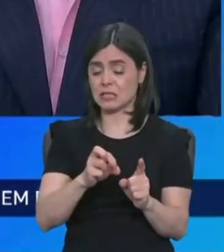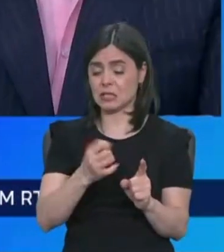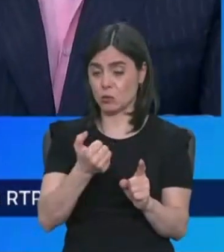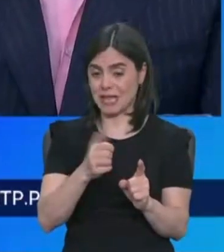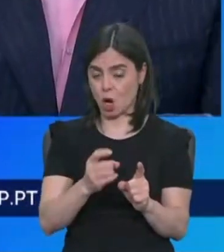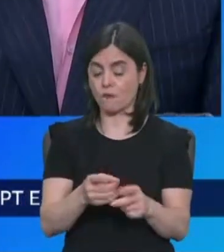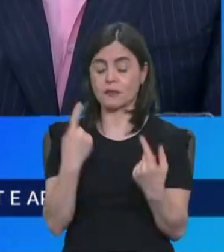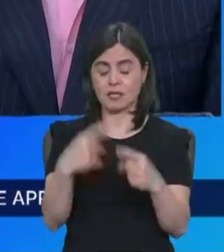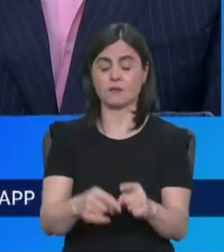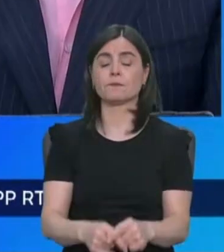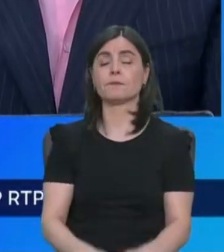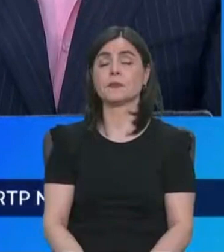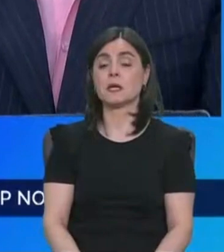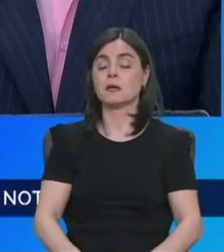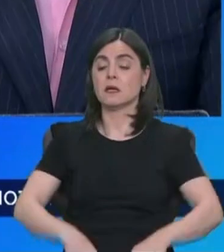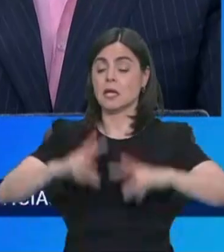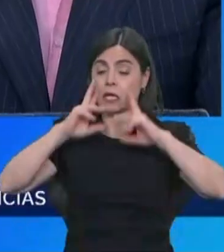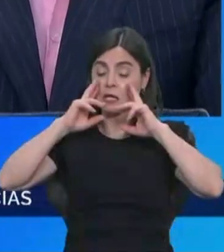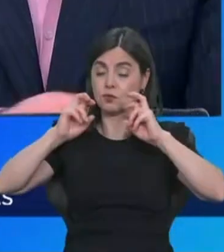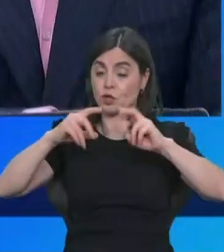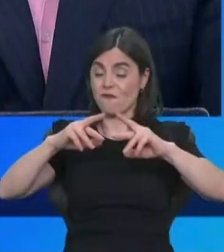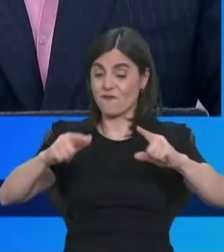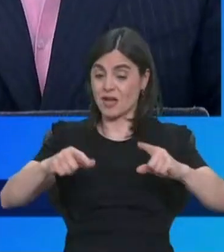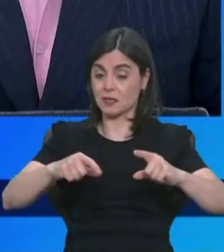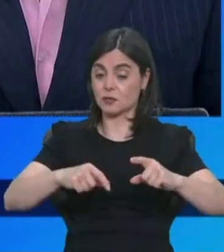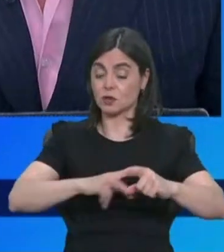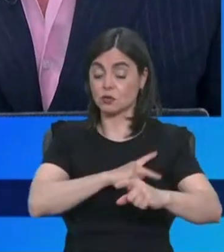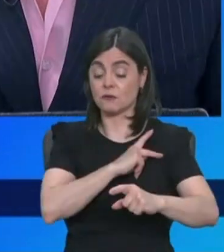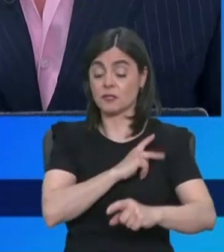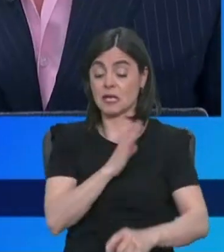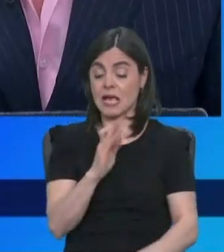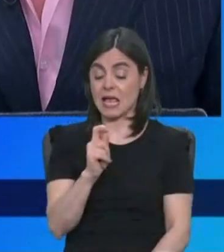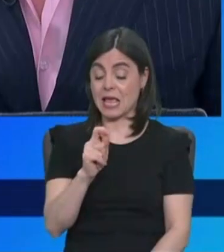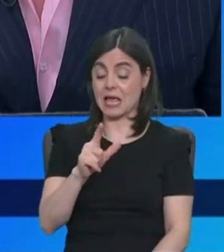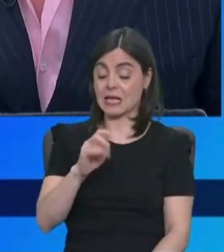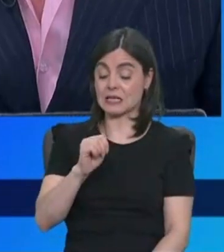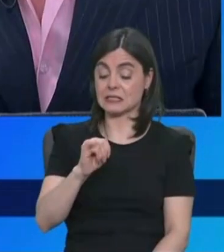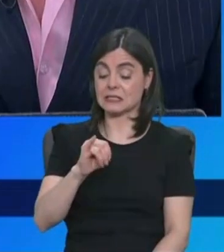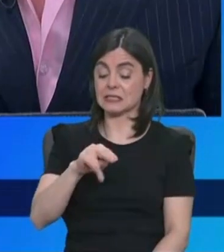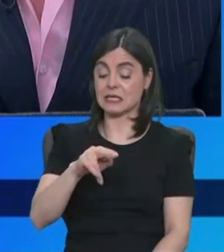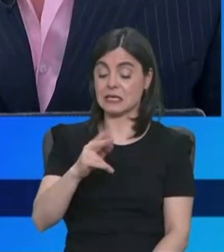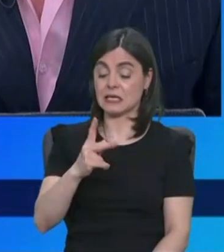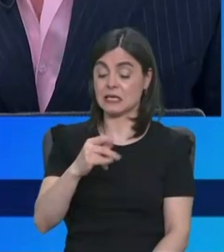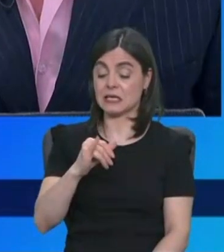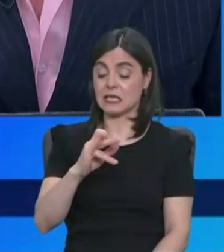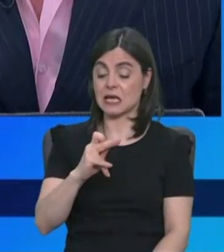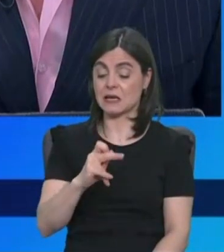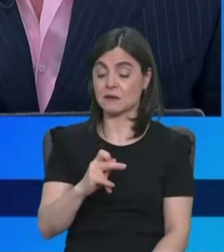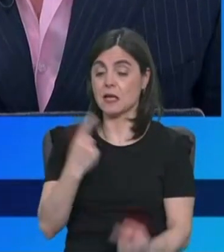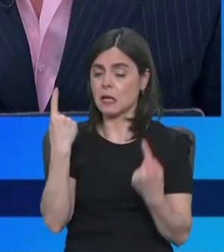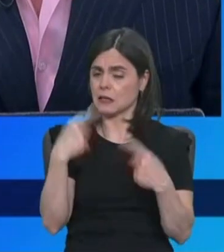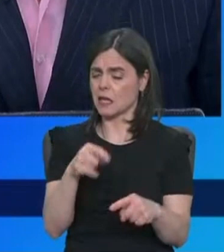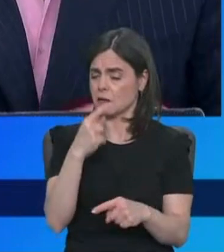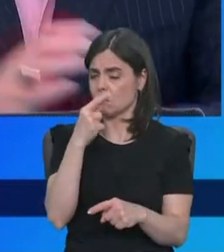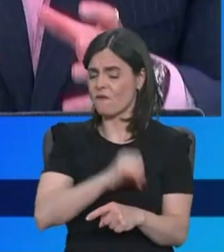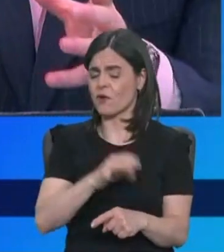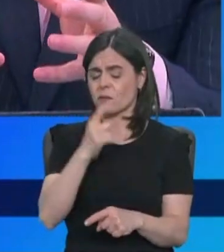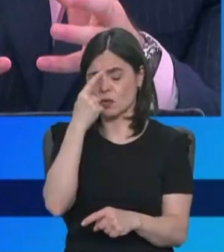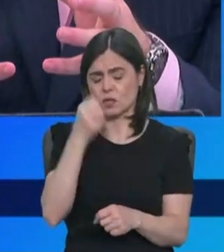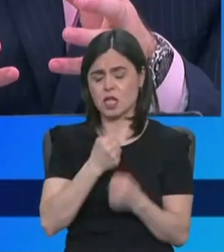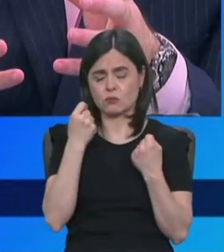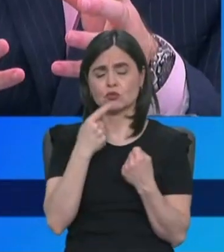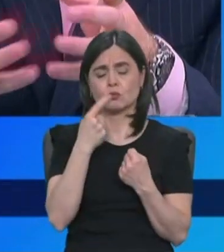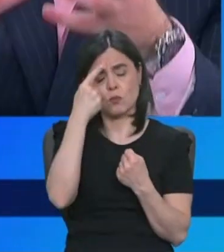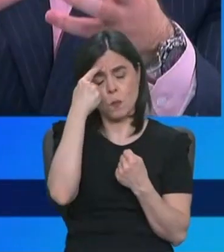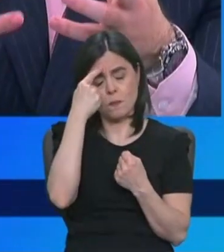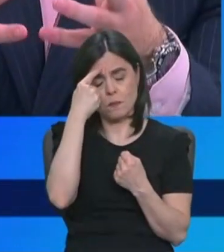um conjunto de investigadores da Universidade de Helsínquia que pensaram o seguinte: bom, há uma maneira de nós termos uma percepção muito grande